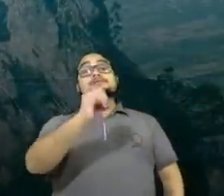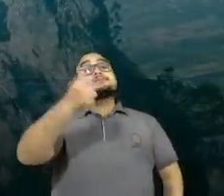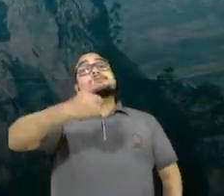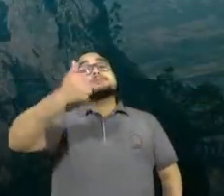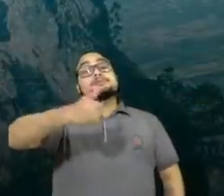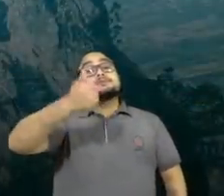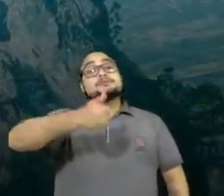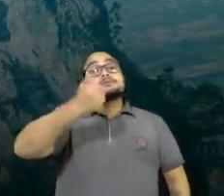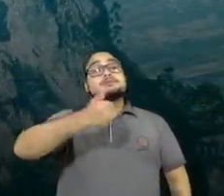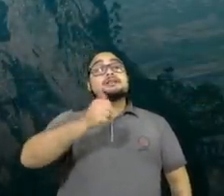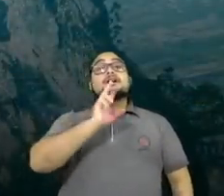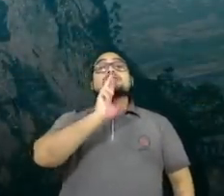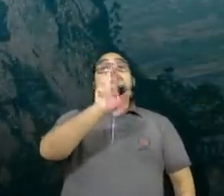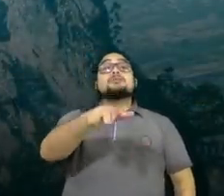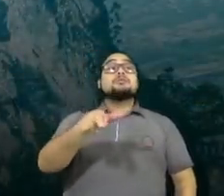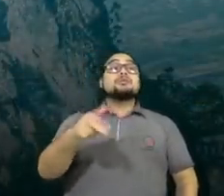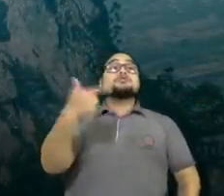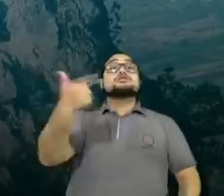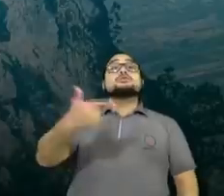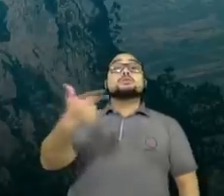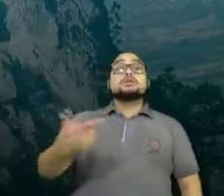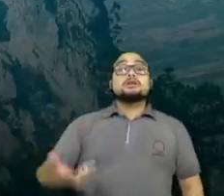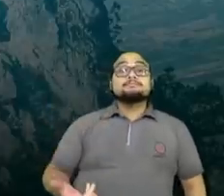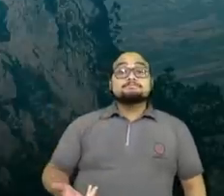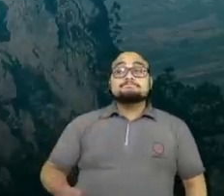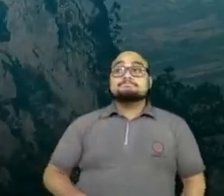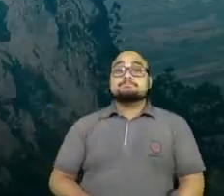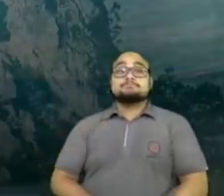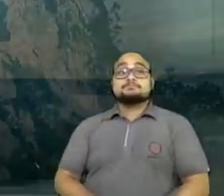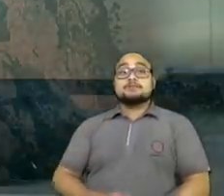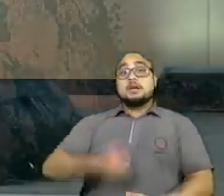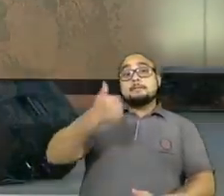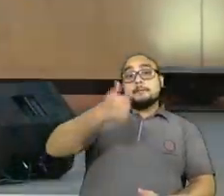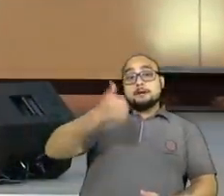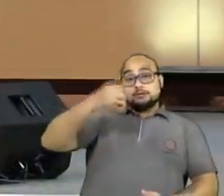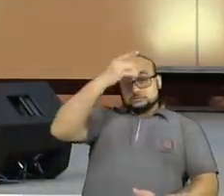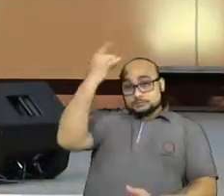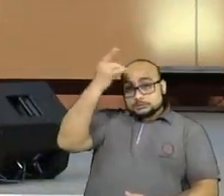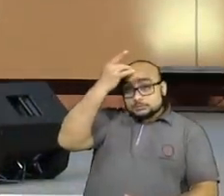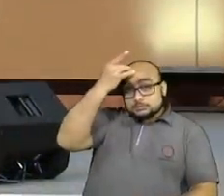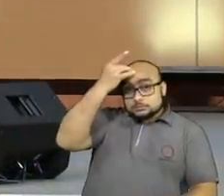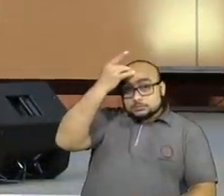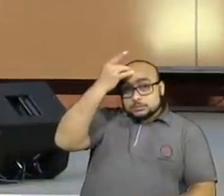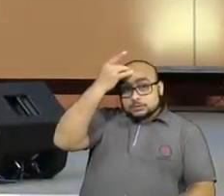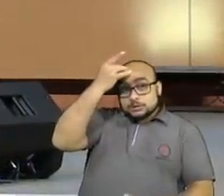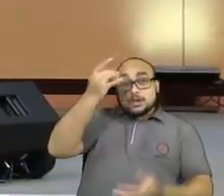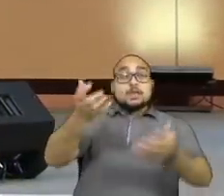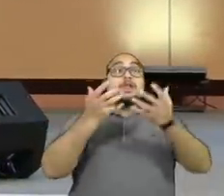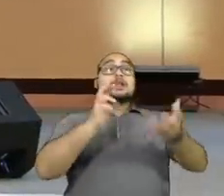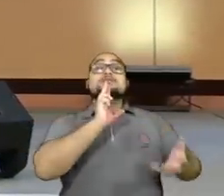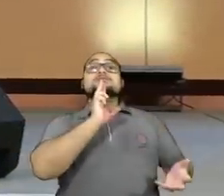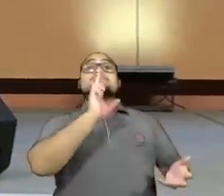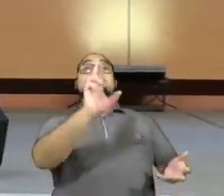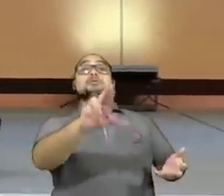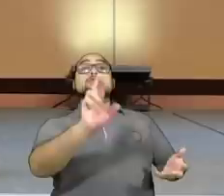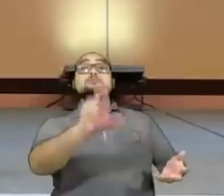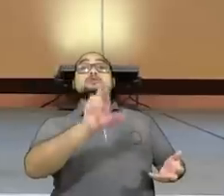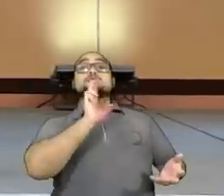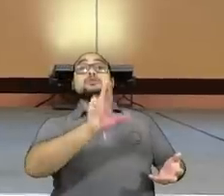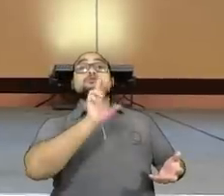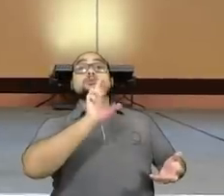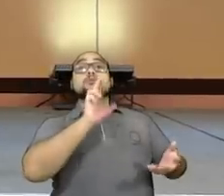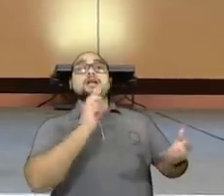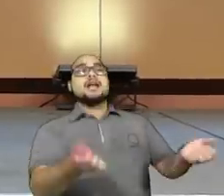depois. Não se esqueça. Primeiro, santificai-vos. Nós só queremos o resultado. Eu quero a benção. Não é nem